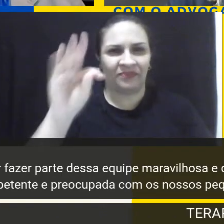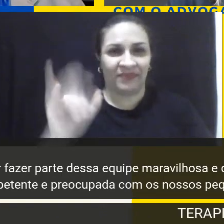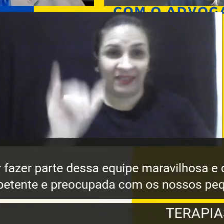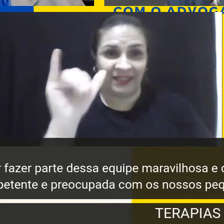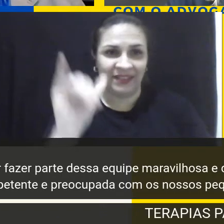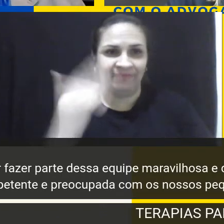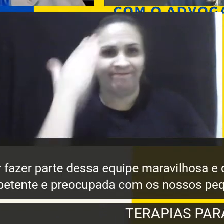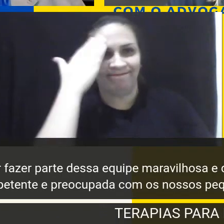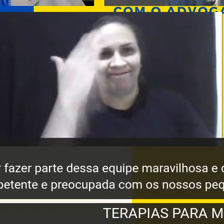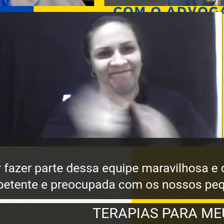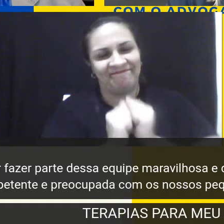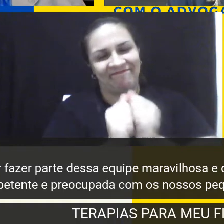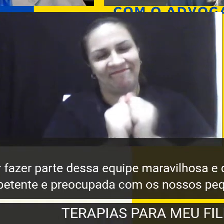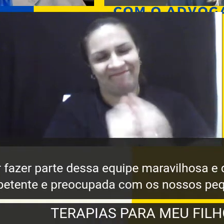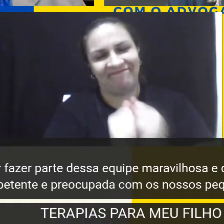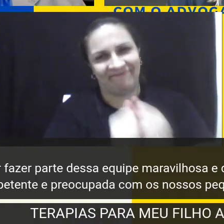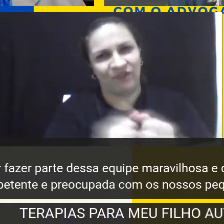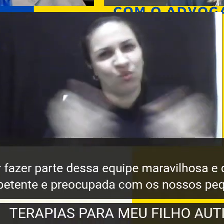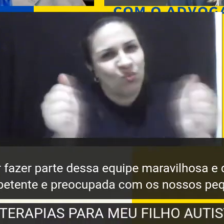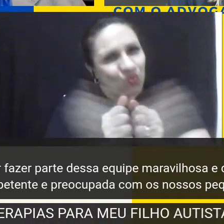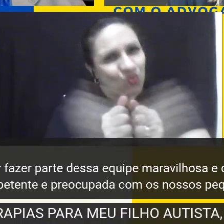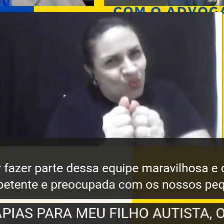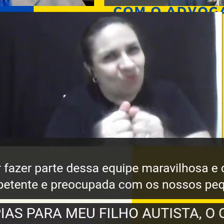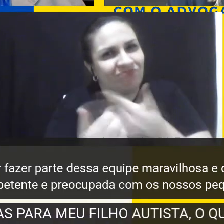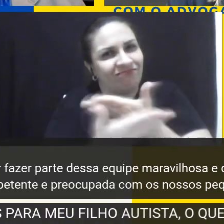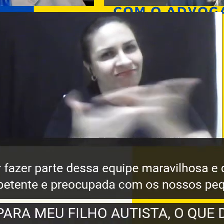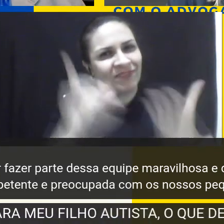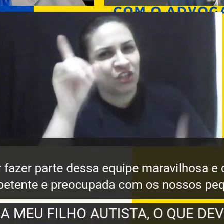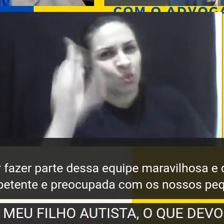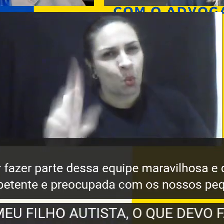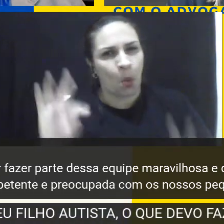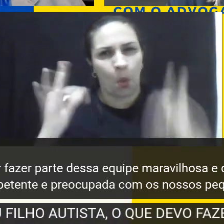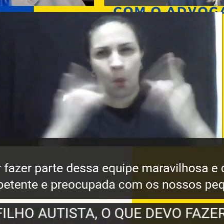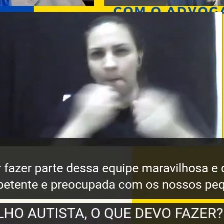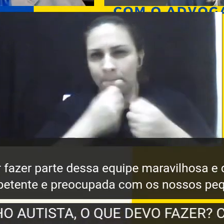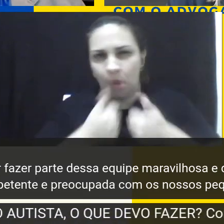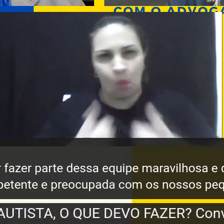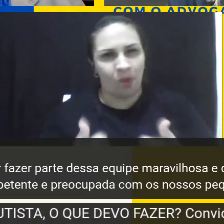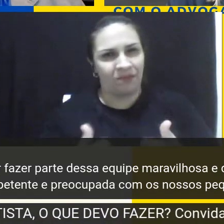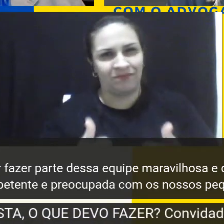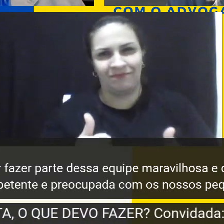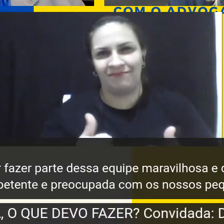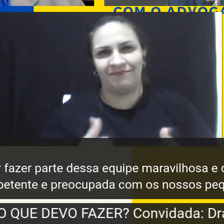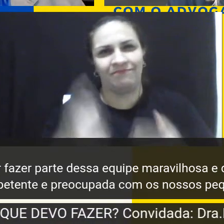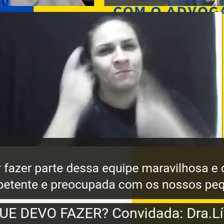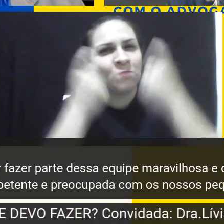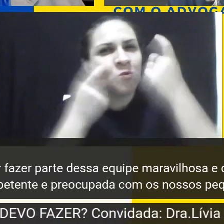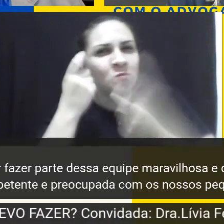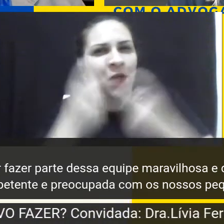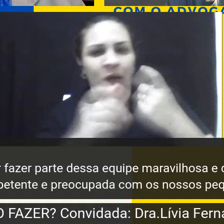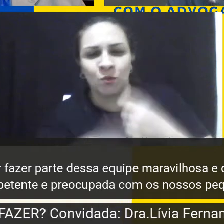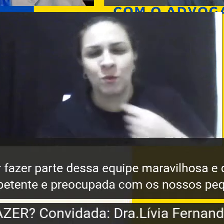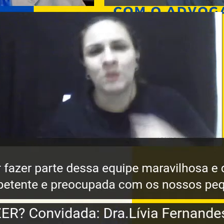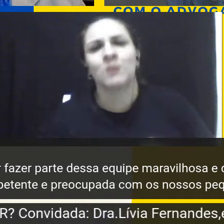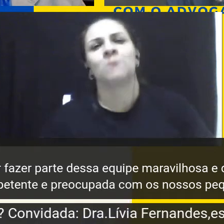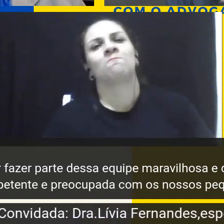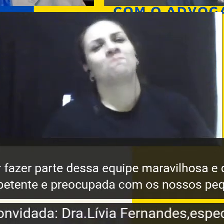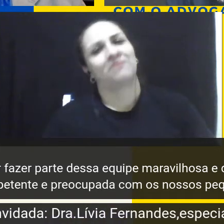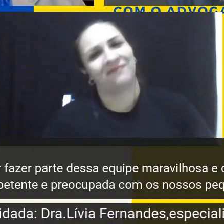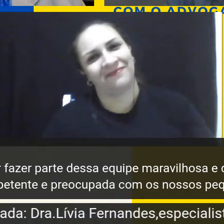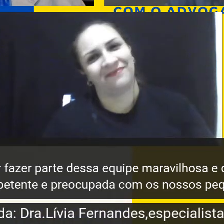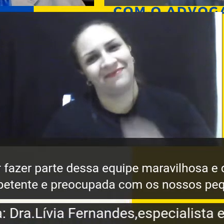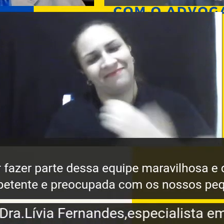dessa equipe maravilhosa e de ter uma diretora técnica tão competente e preocupada com os pequenos. Um Eu